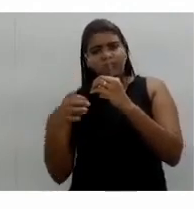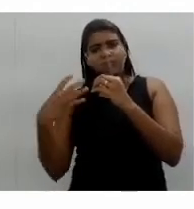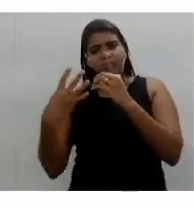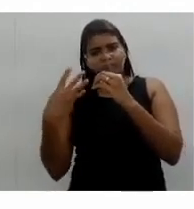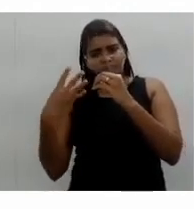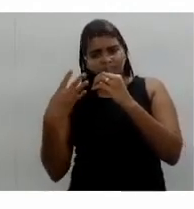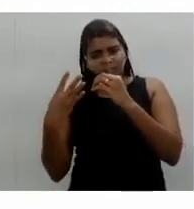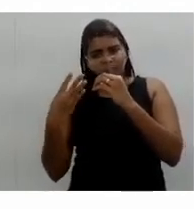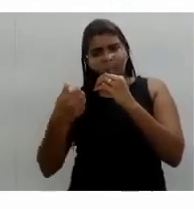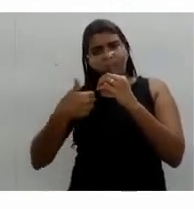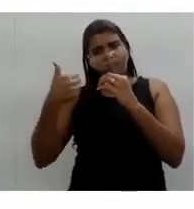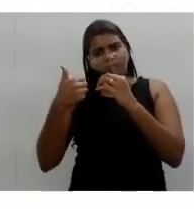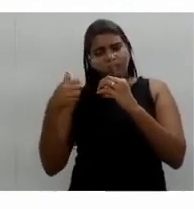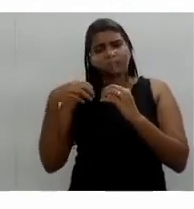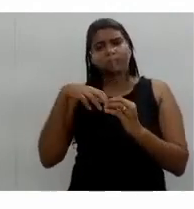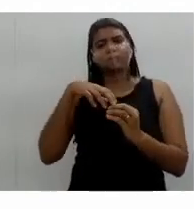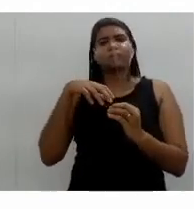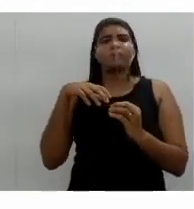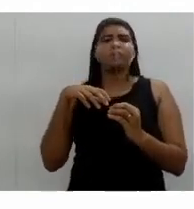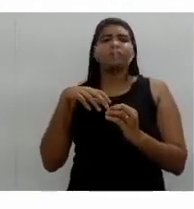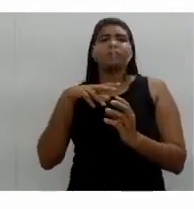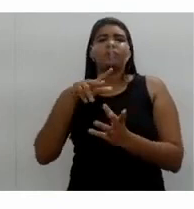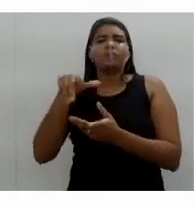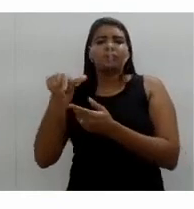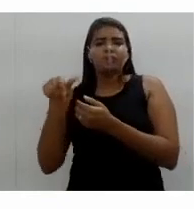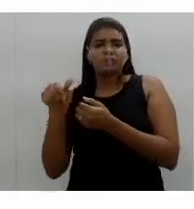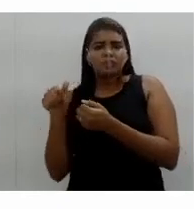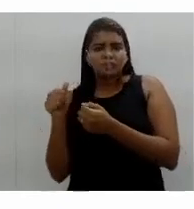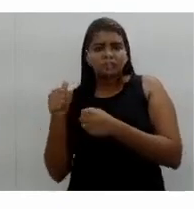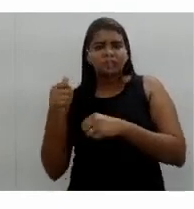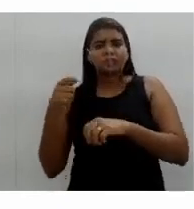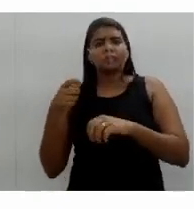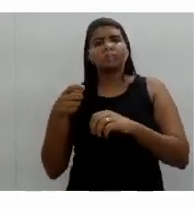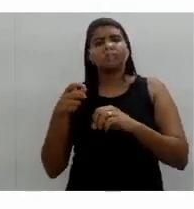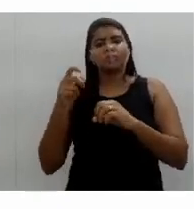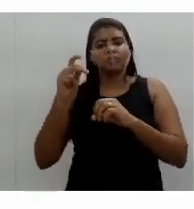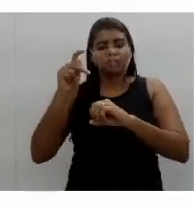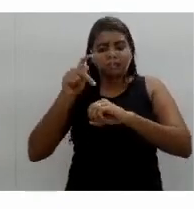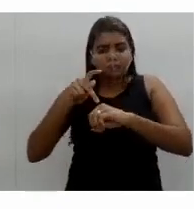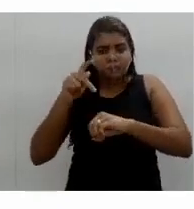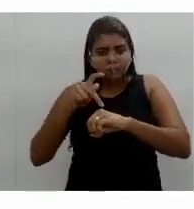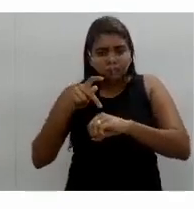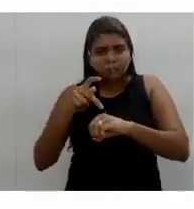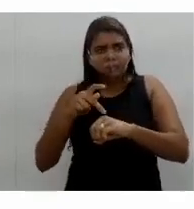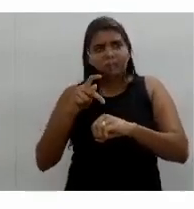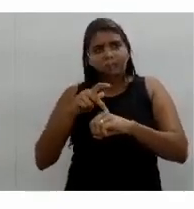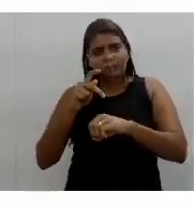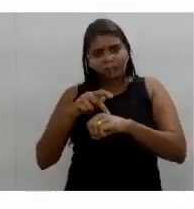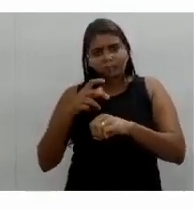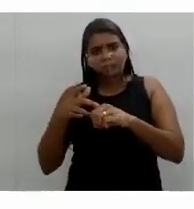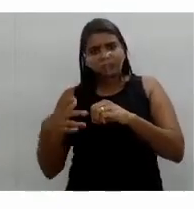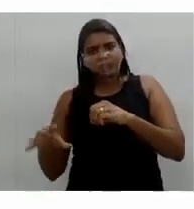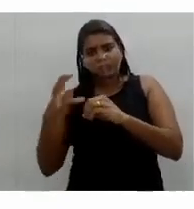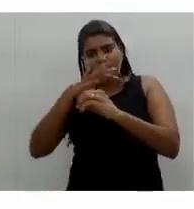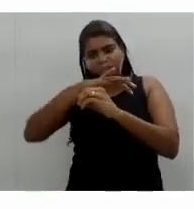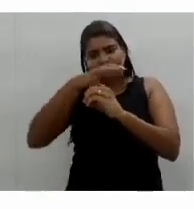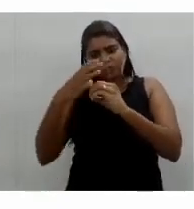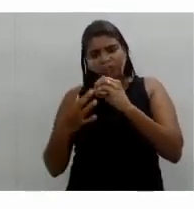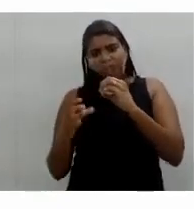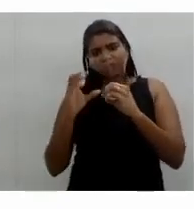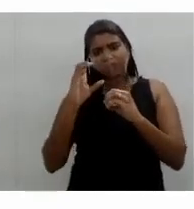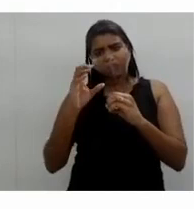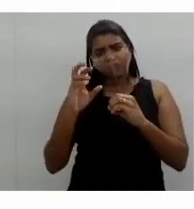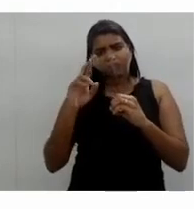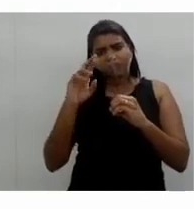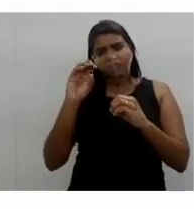4 primeiros são chamados planetas rochosos, tem uma crosta rochosa,